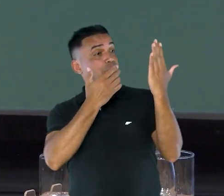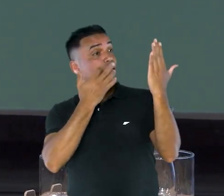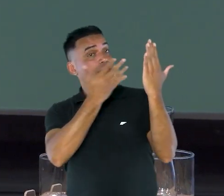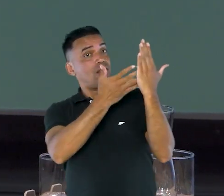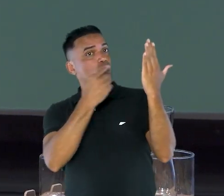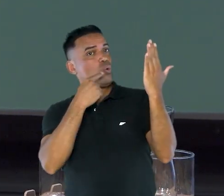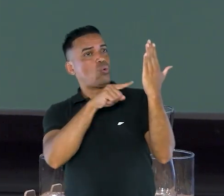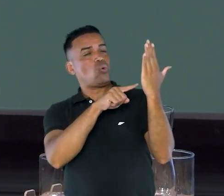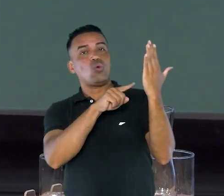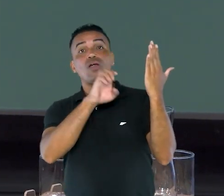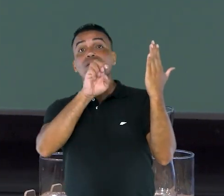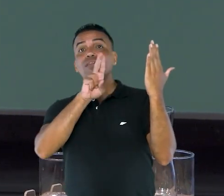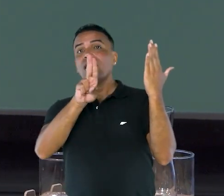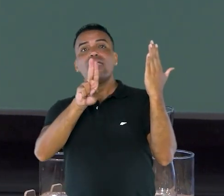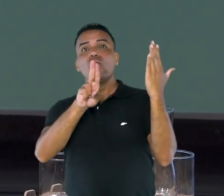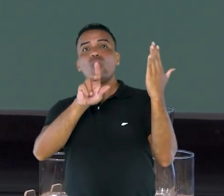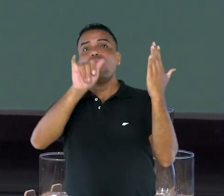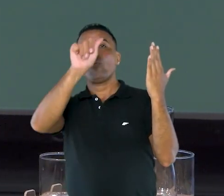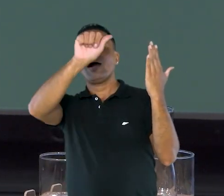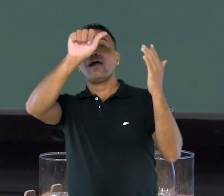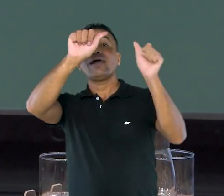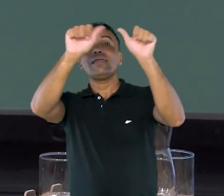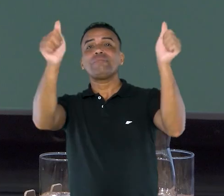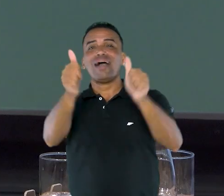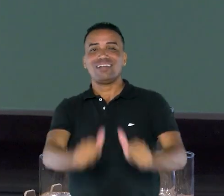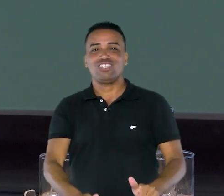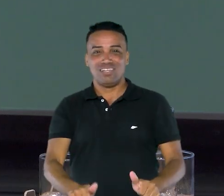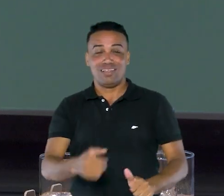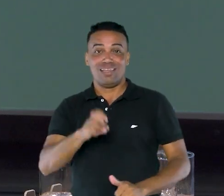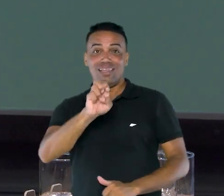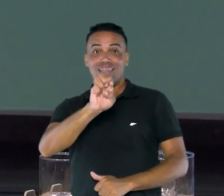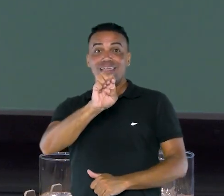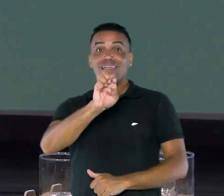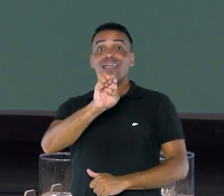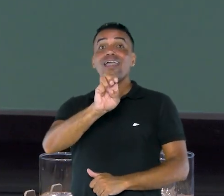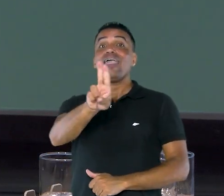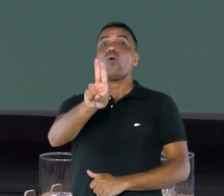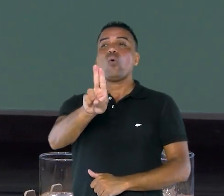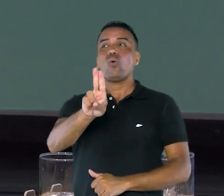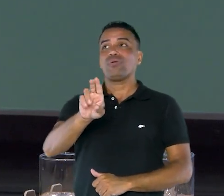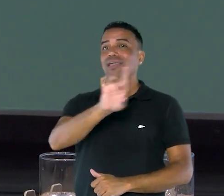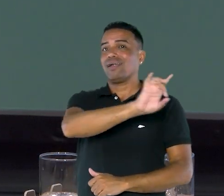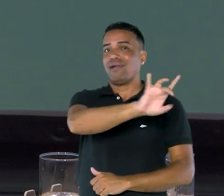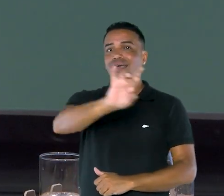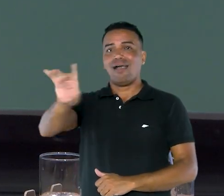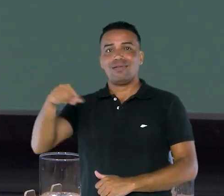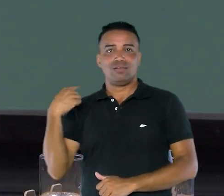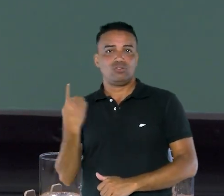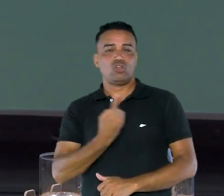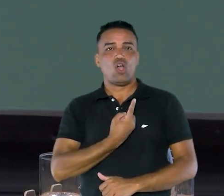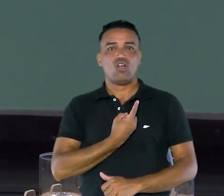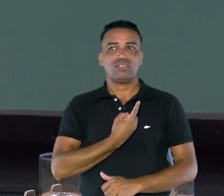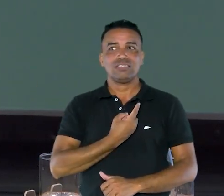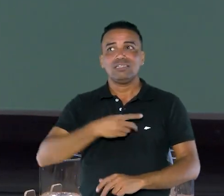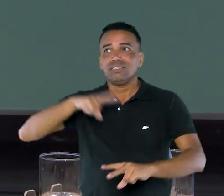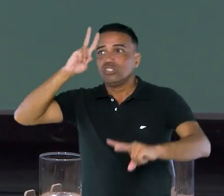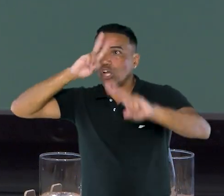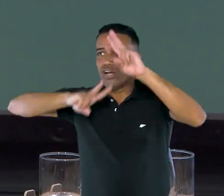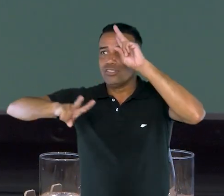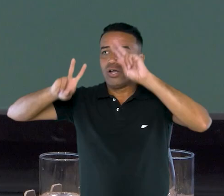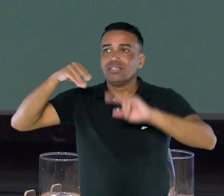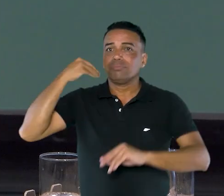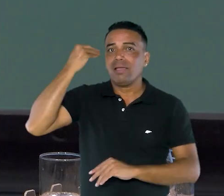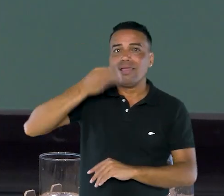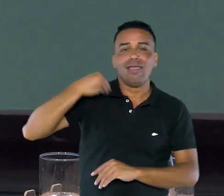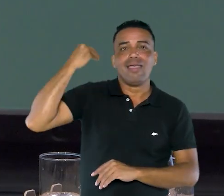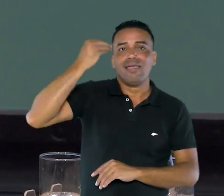do espelho. O eu é uma ficção, é uma imagem. Por quê? Porque cada um de nós carrega milhões de